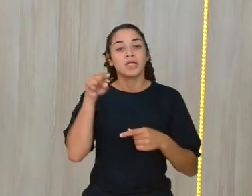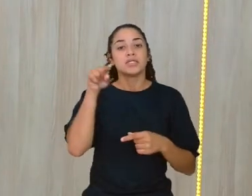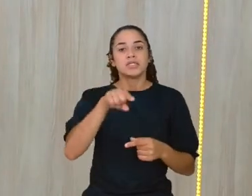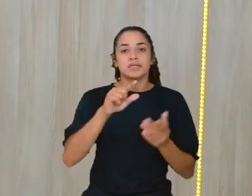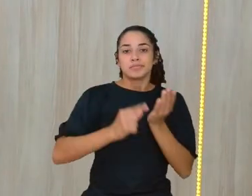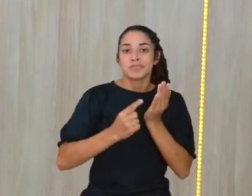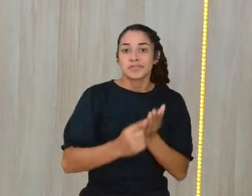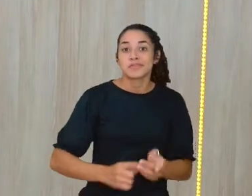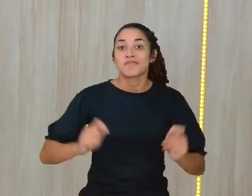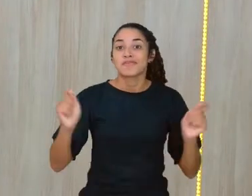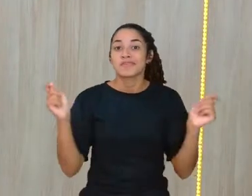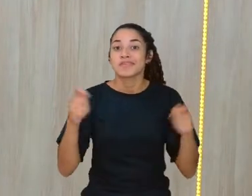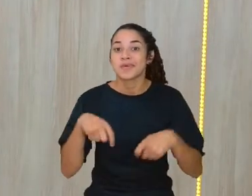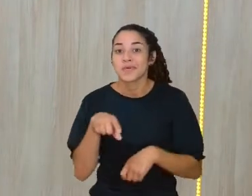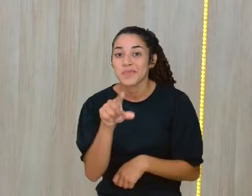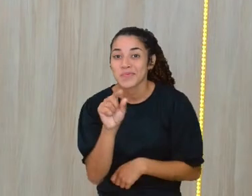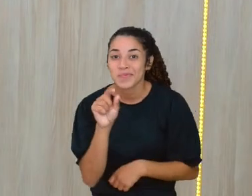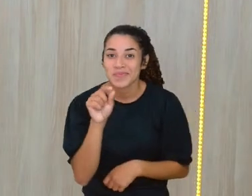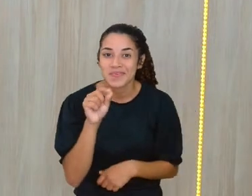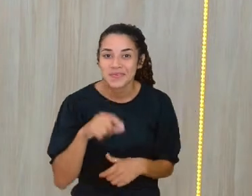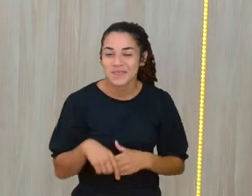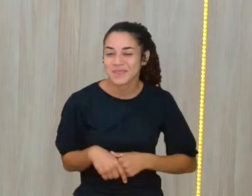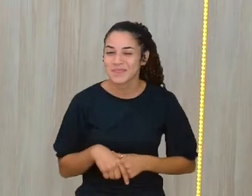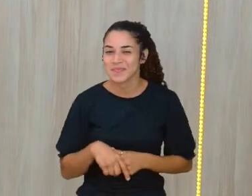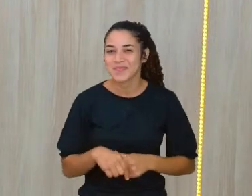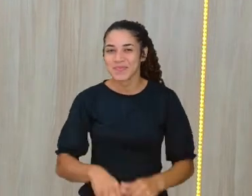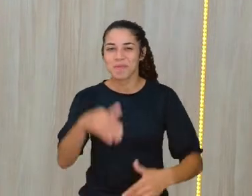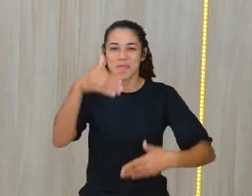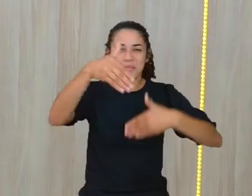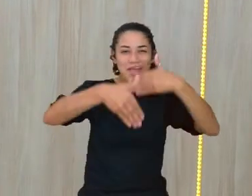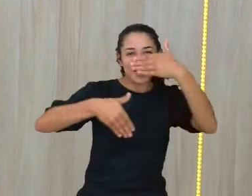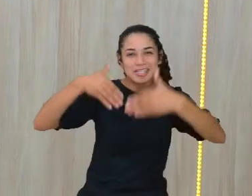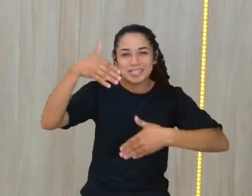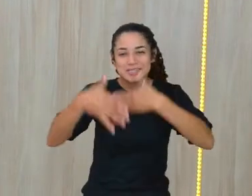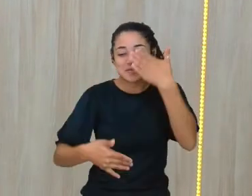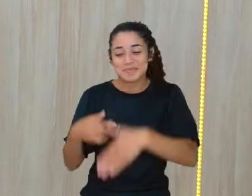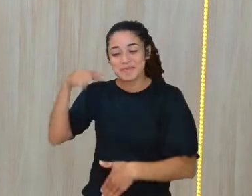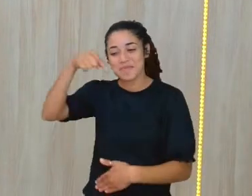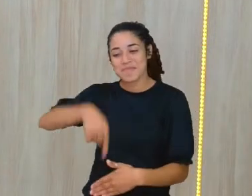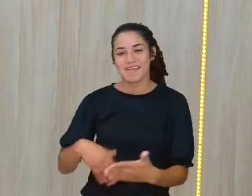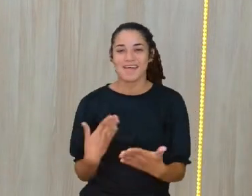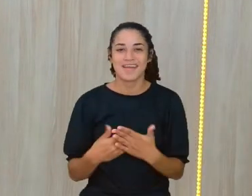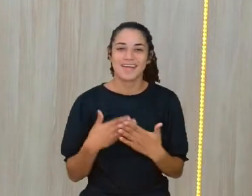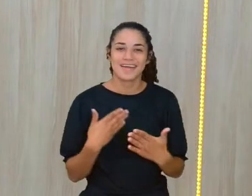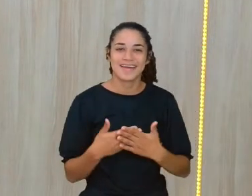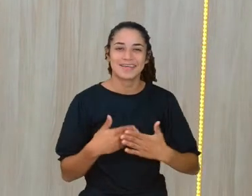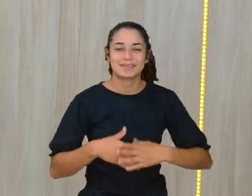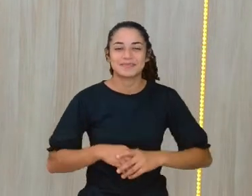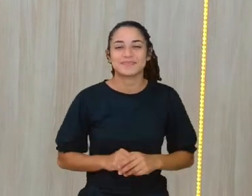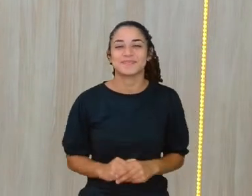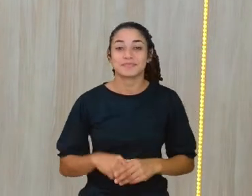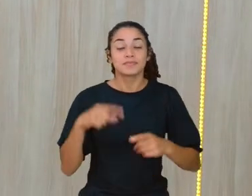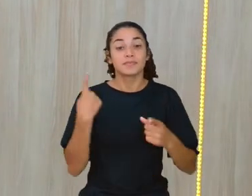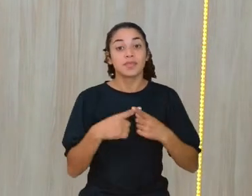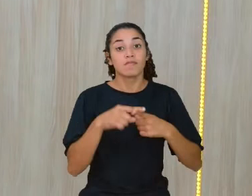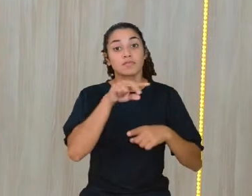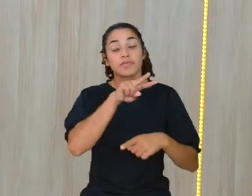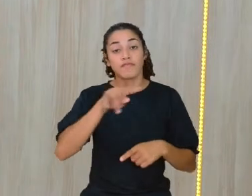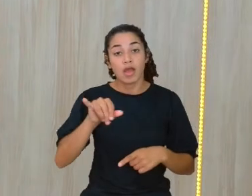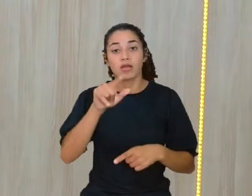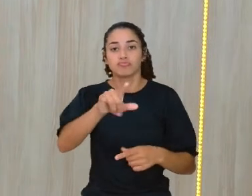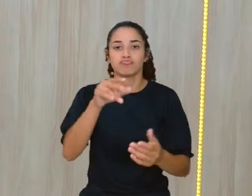no aplicativo? A vantagem é que você vai participar da nossa aula, porque você